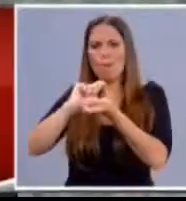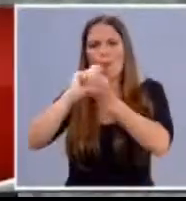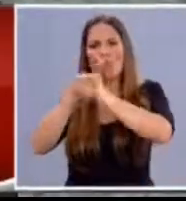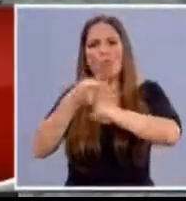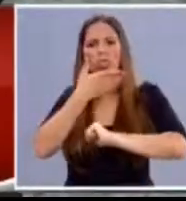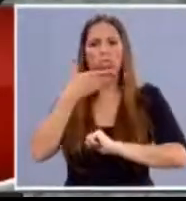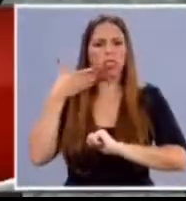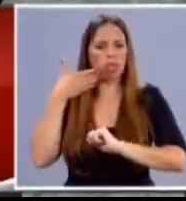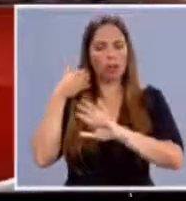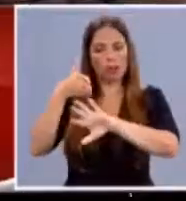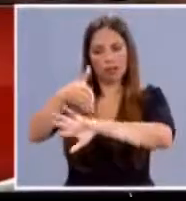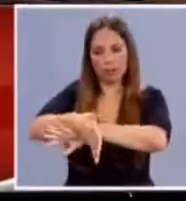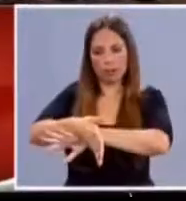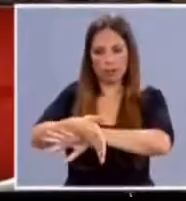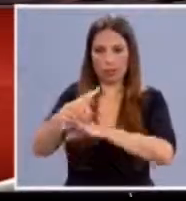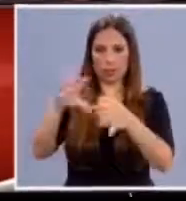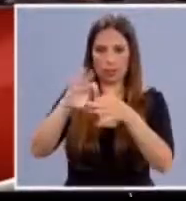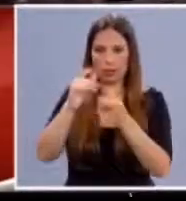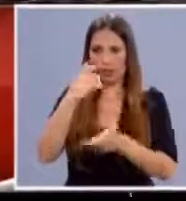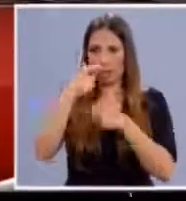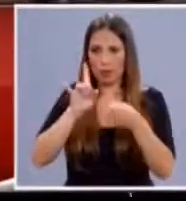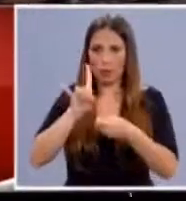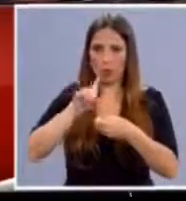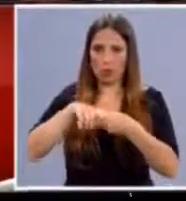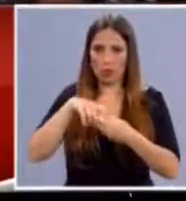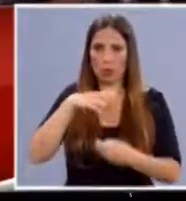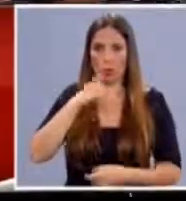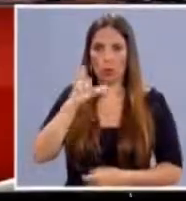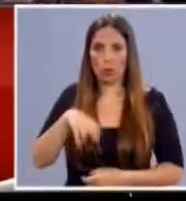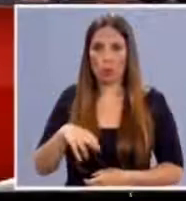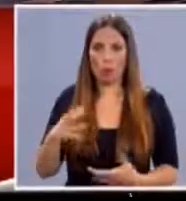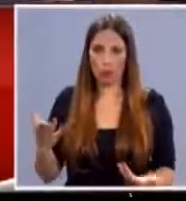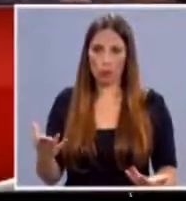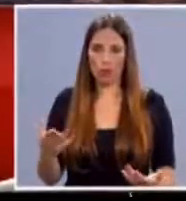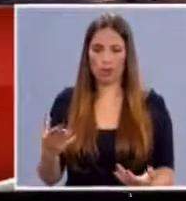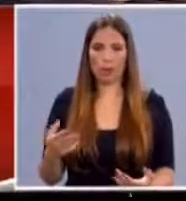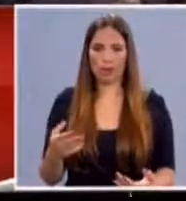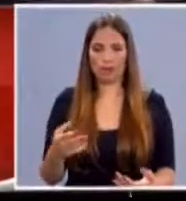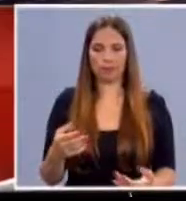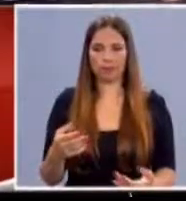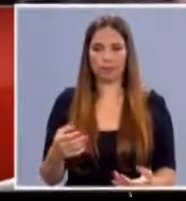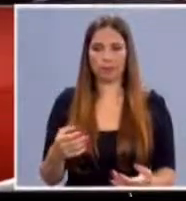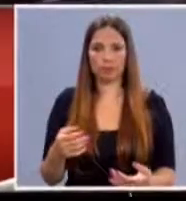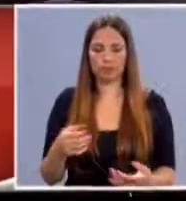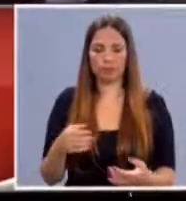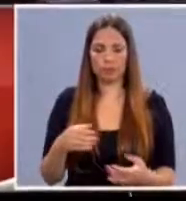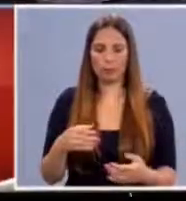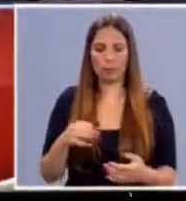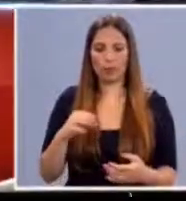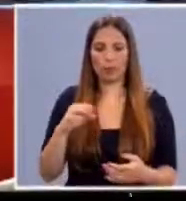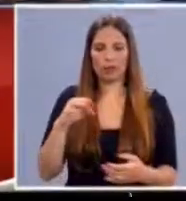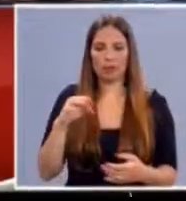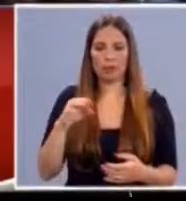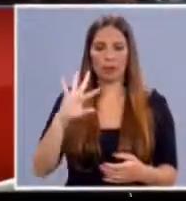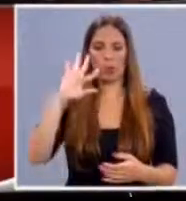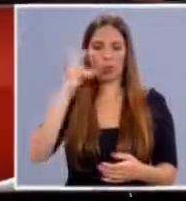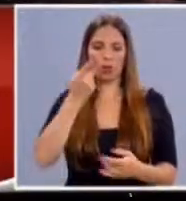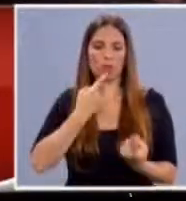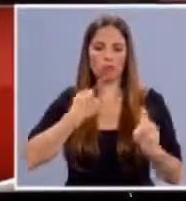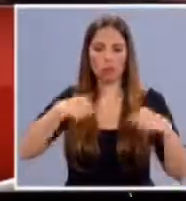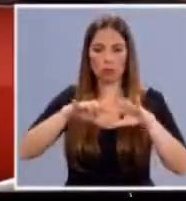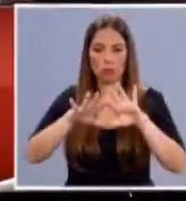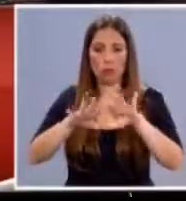acesso ao sócio do Sporting Clube Portugal a este grande evento, que é esta a sua Assembleia Geral, e que o